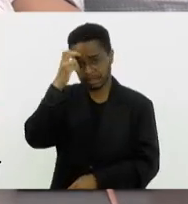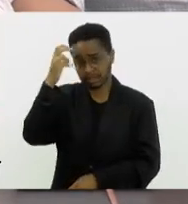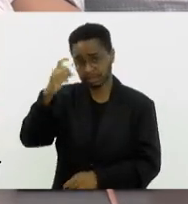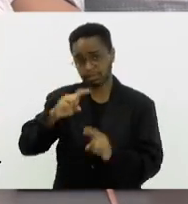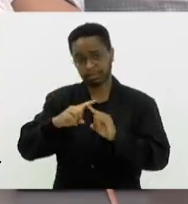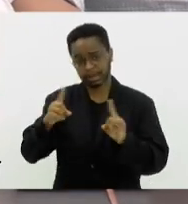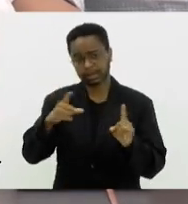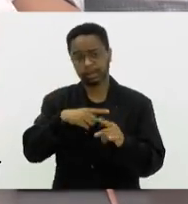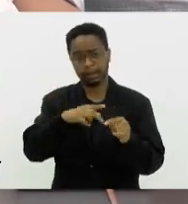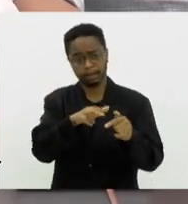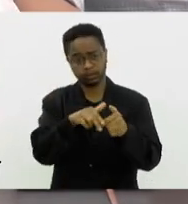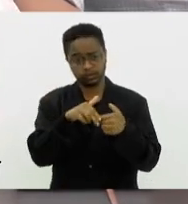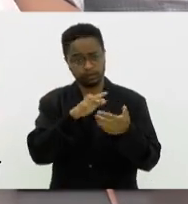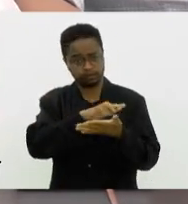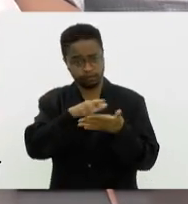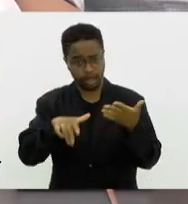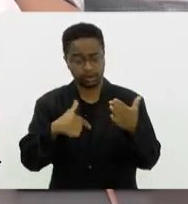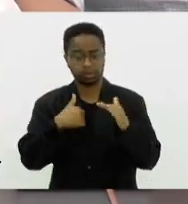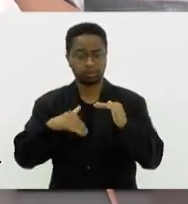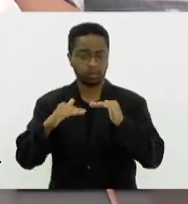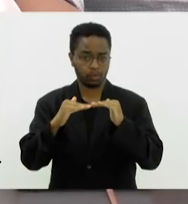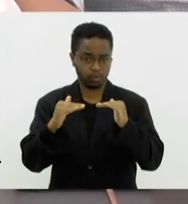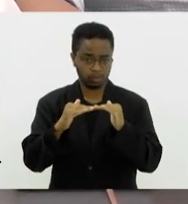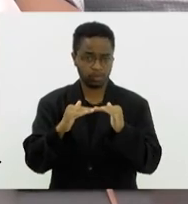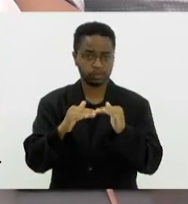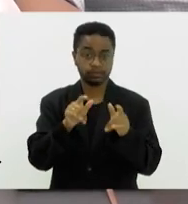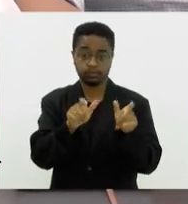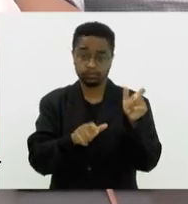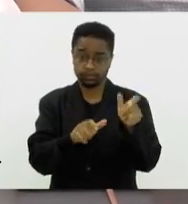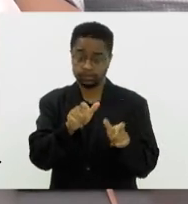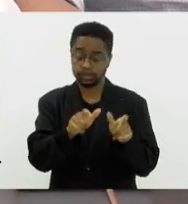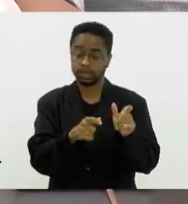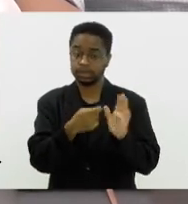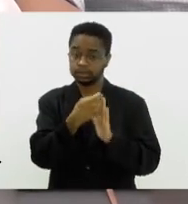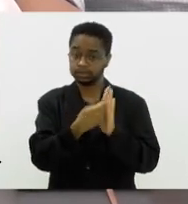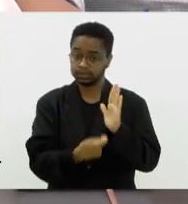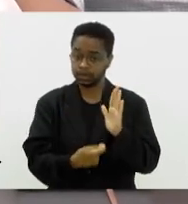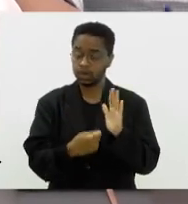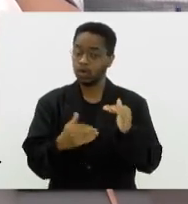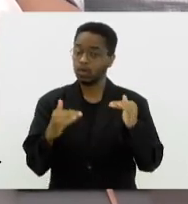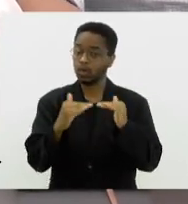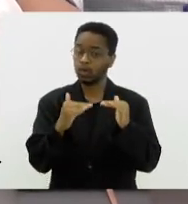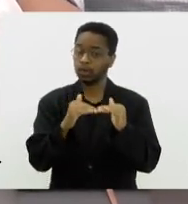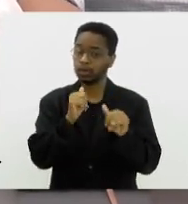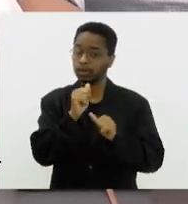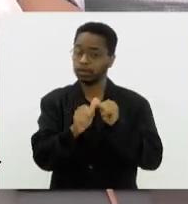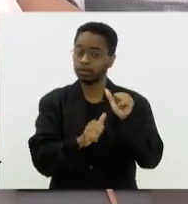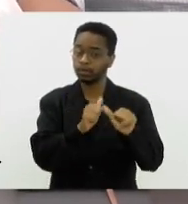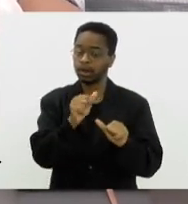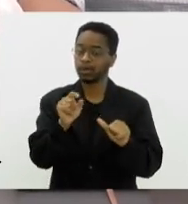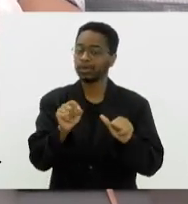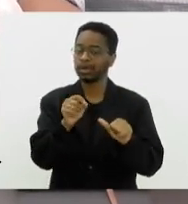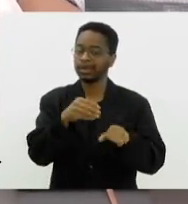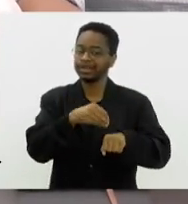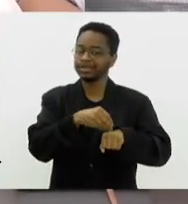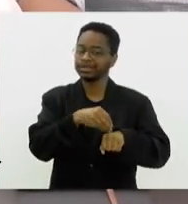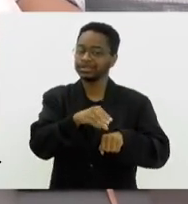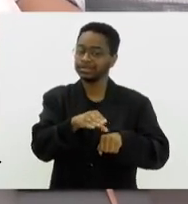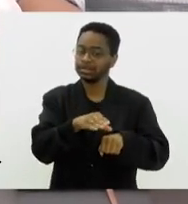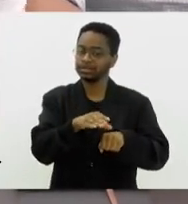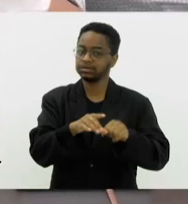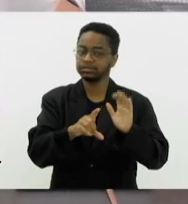de razões, que eu concordo, os autores mesmo concordaram em transformar em